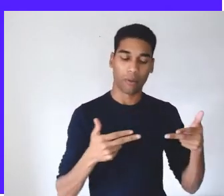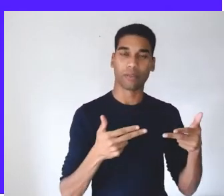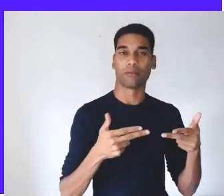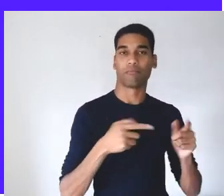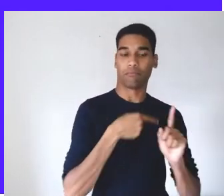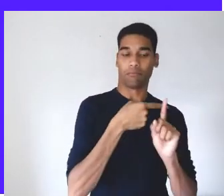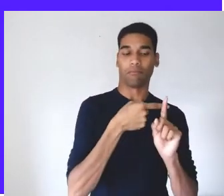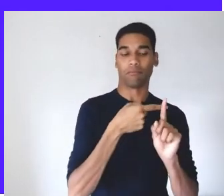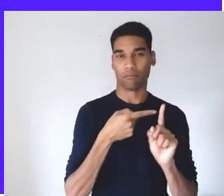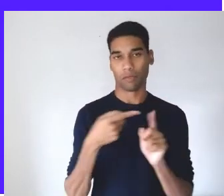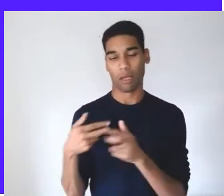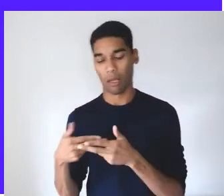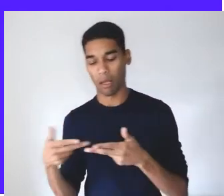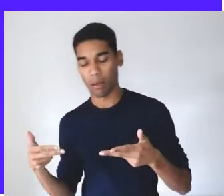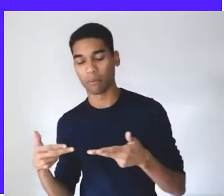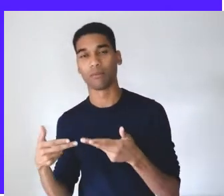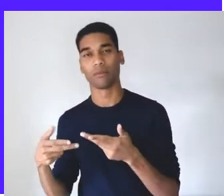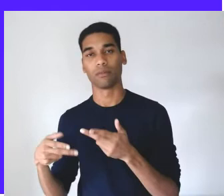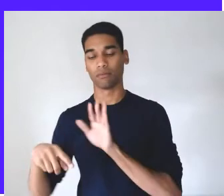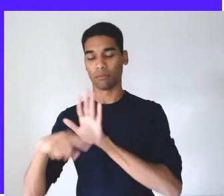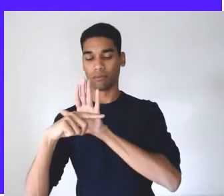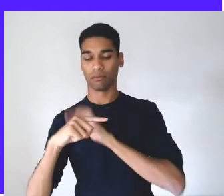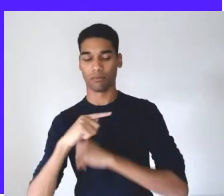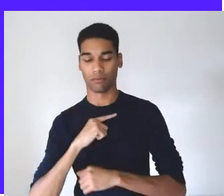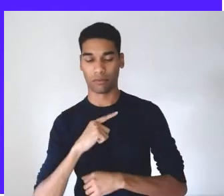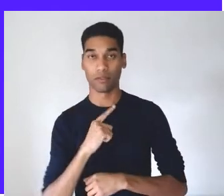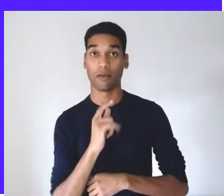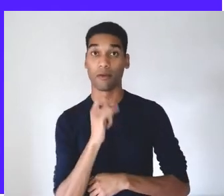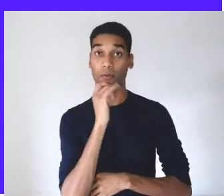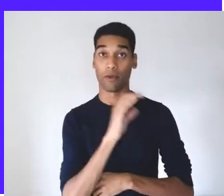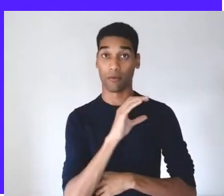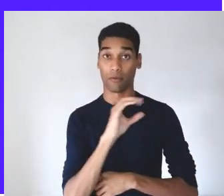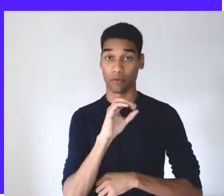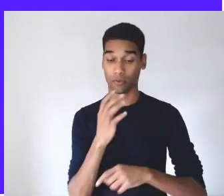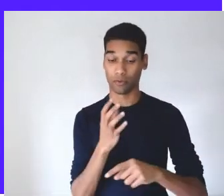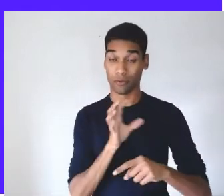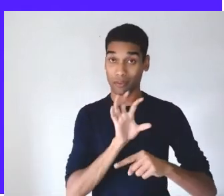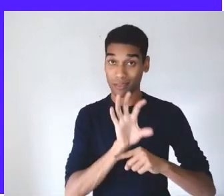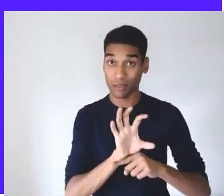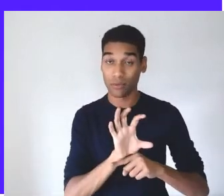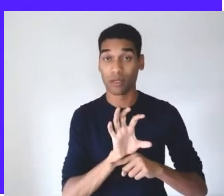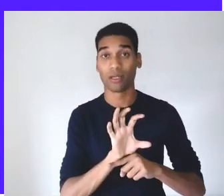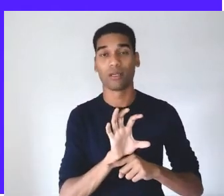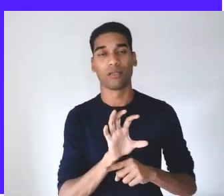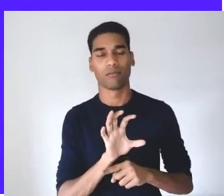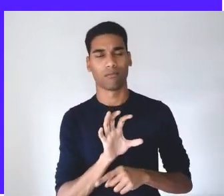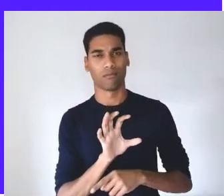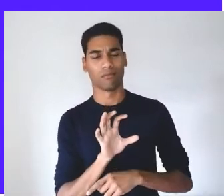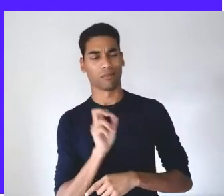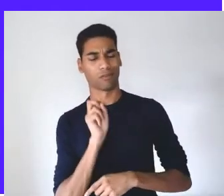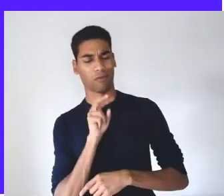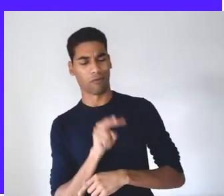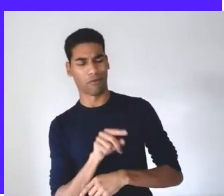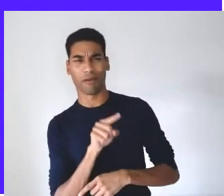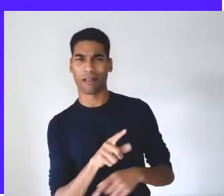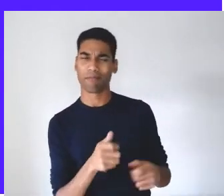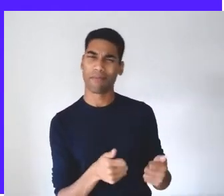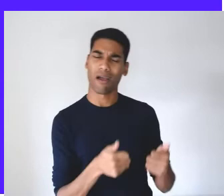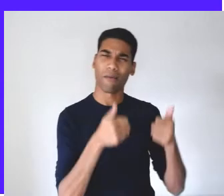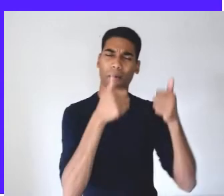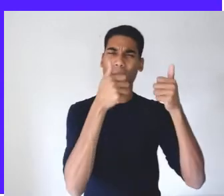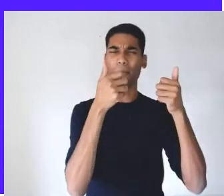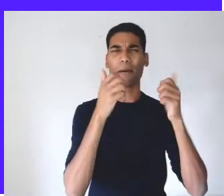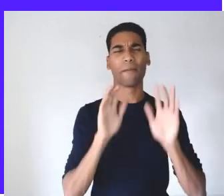Então, assim, por exemplo, essa questão do Centro-Oeste, quando a gente viu, nossa, o Centro-Oeste está indo bem, mas por quê, né? Não, é